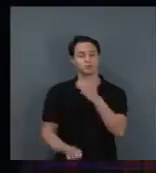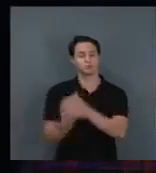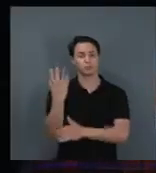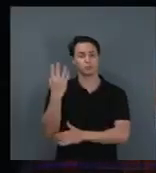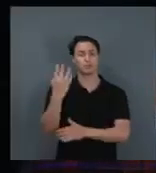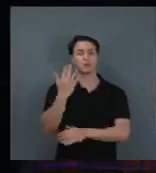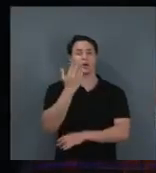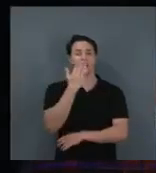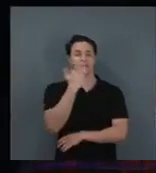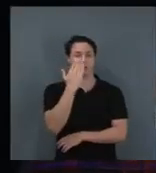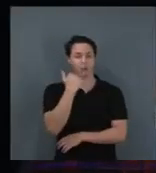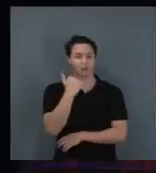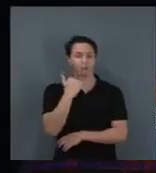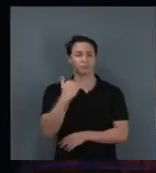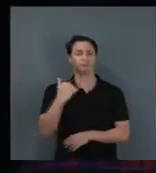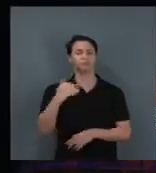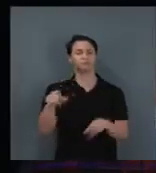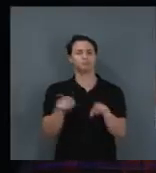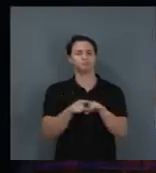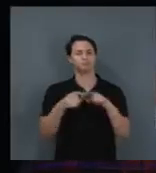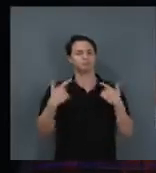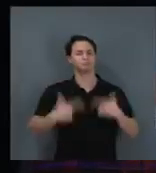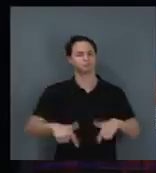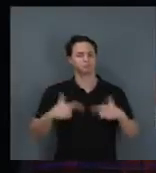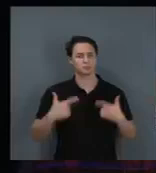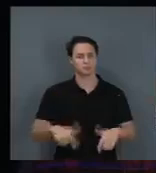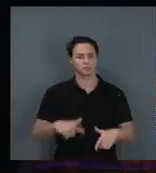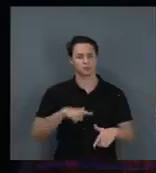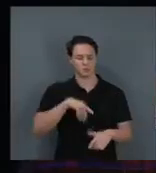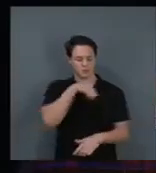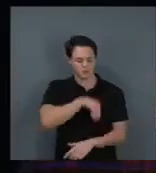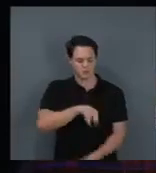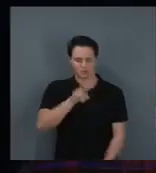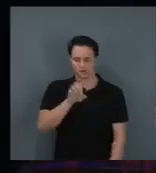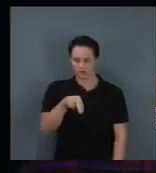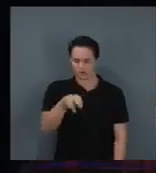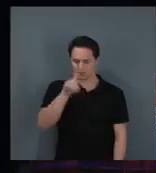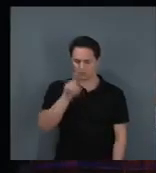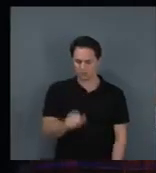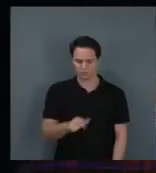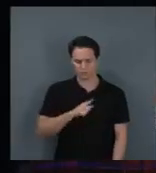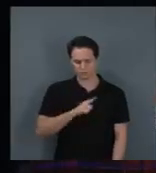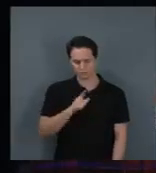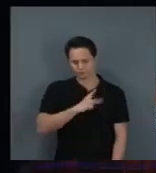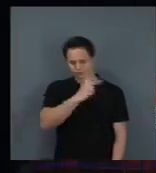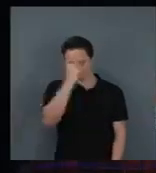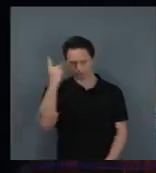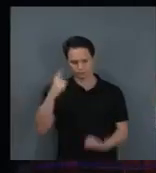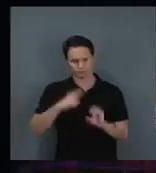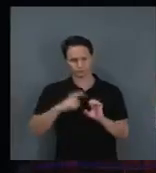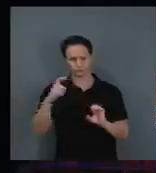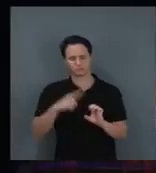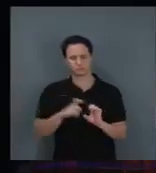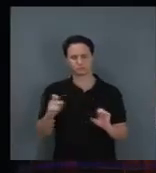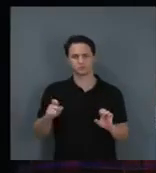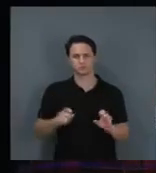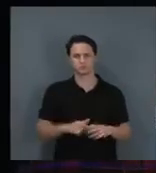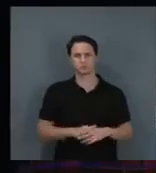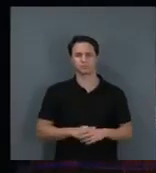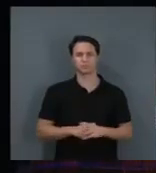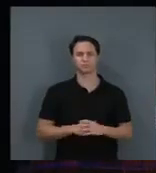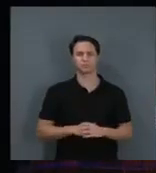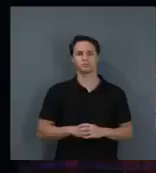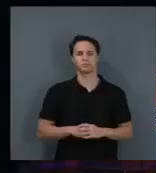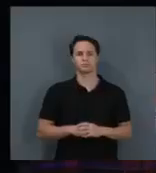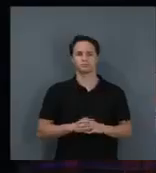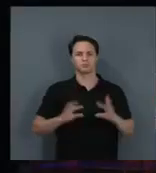dos alimentos, do emprego, da renda, dos empreendedores e de